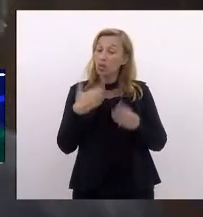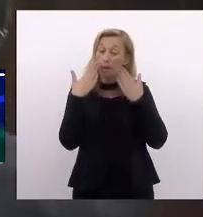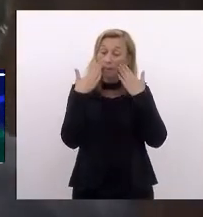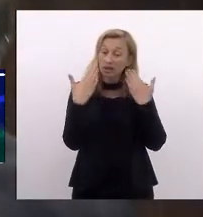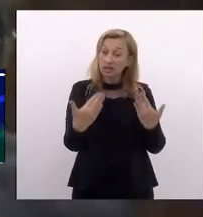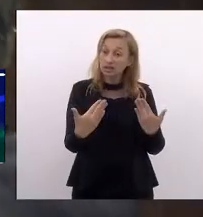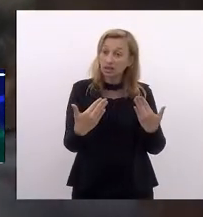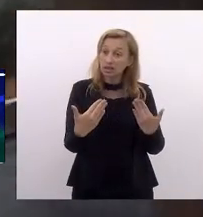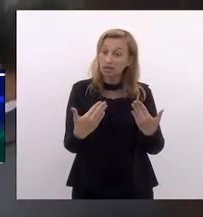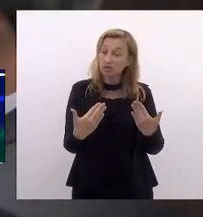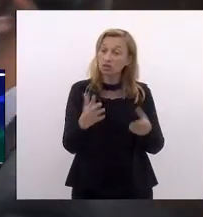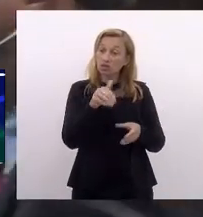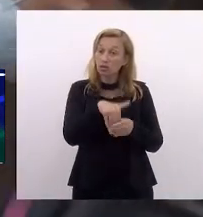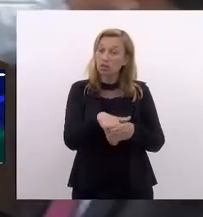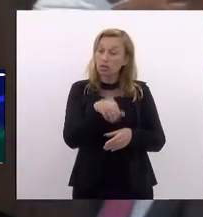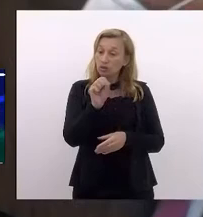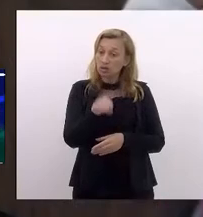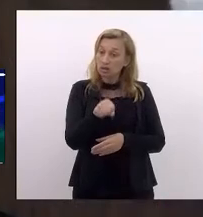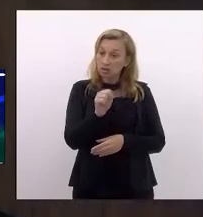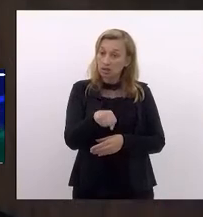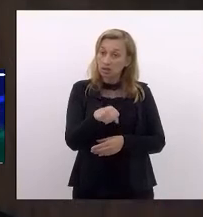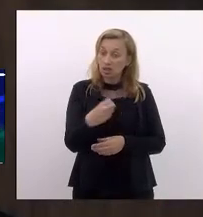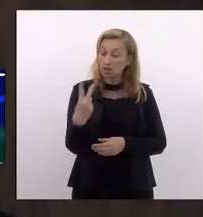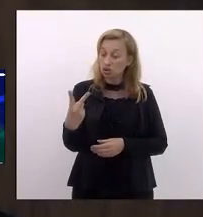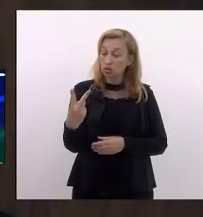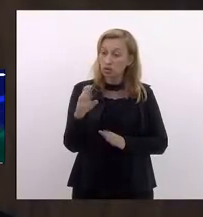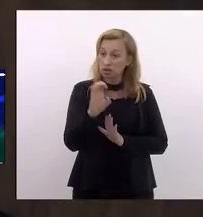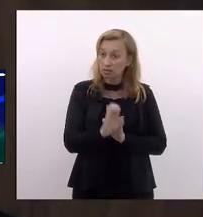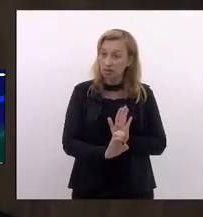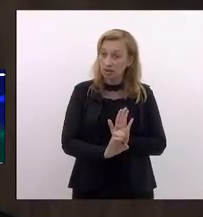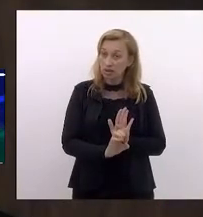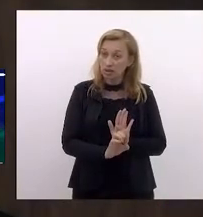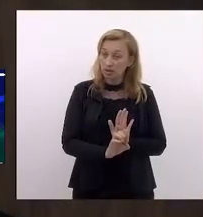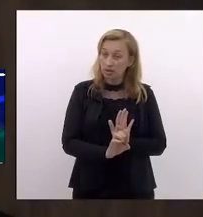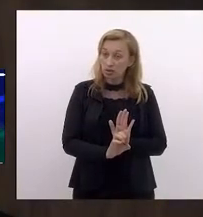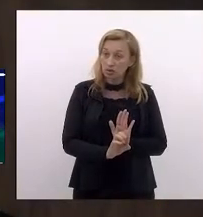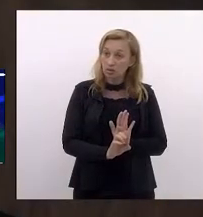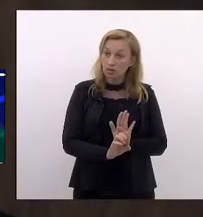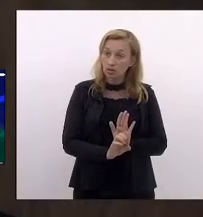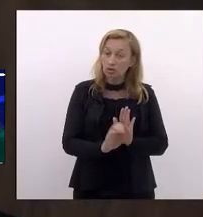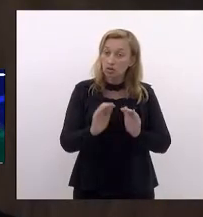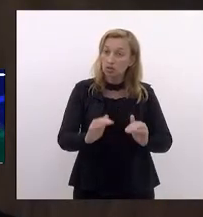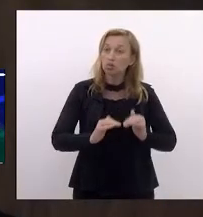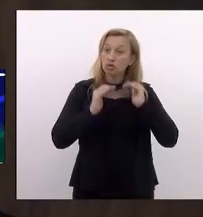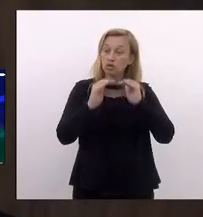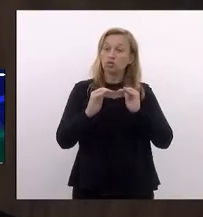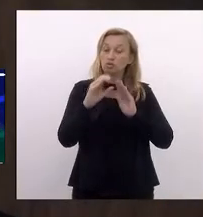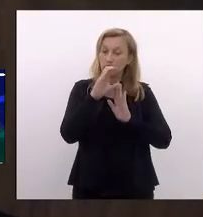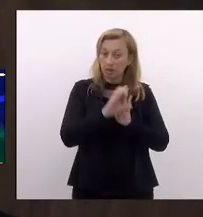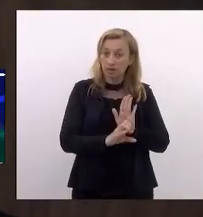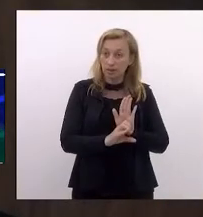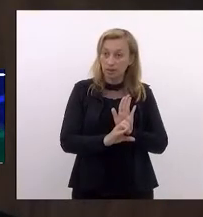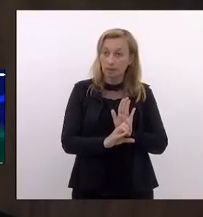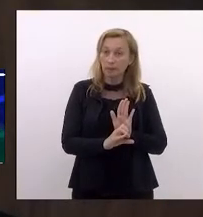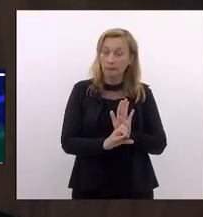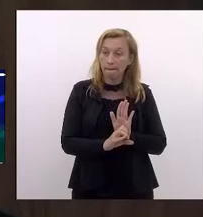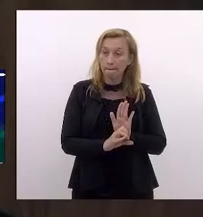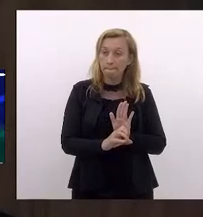apresentar ia voto favorável as duas emendas com subir emenda